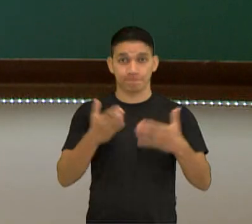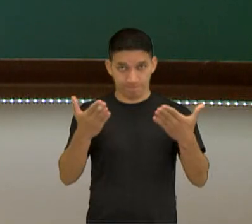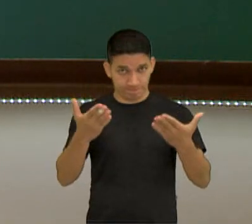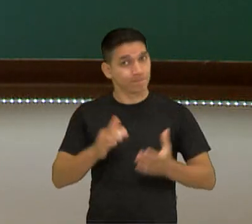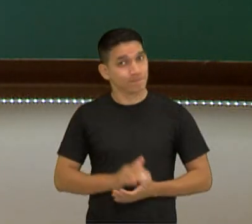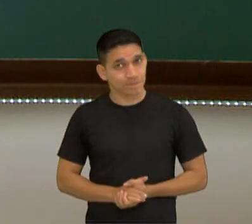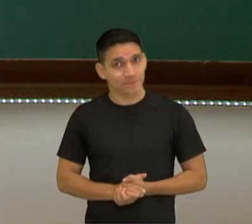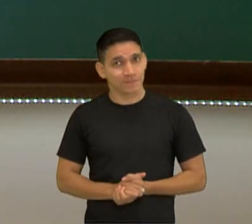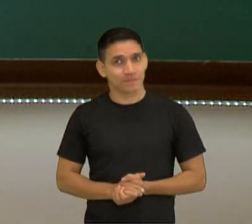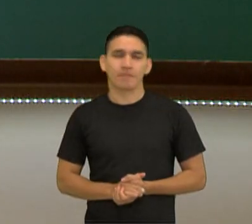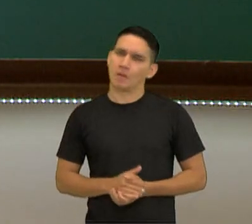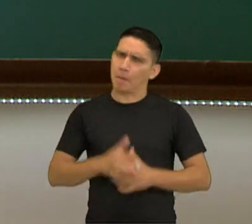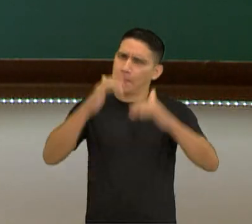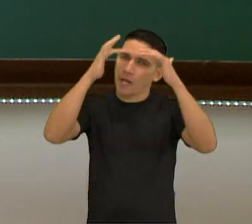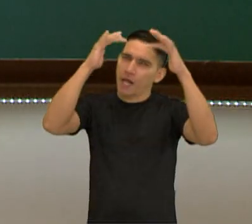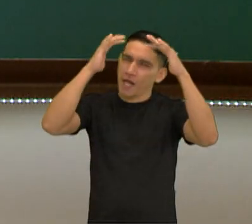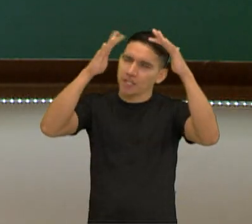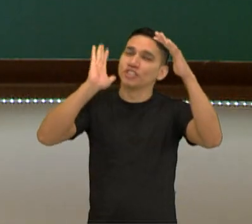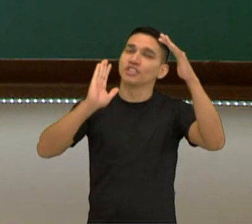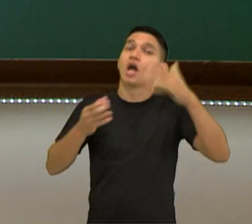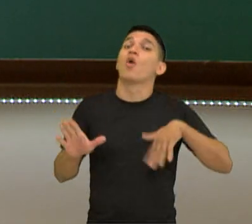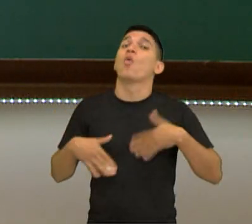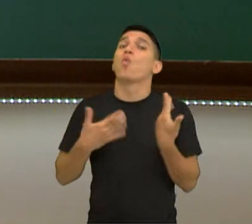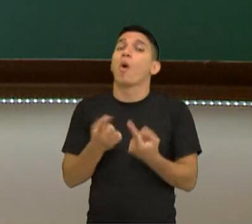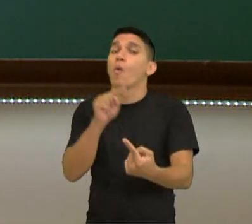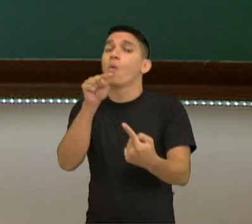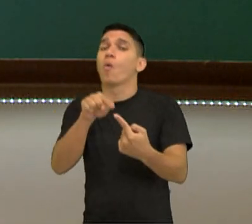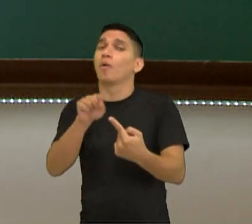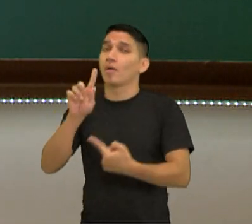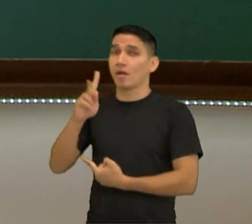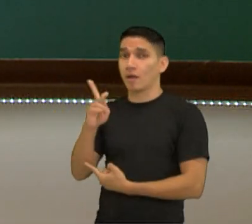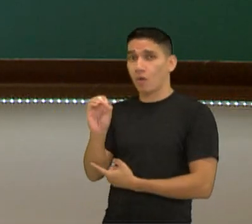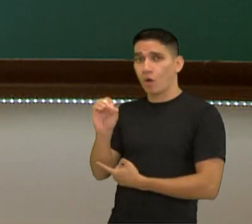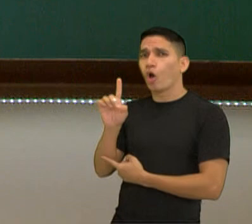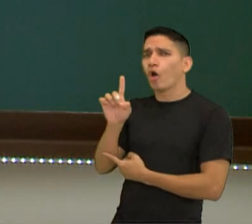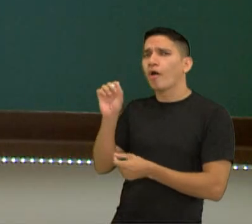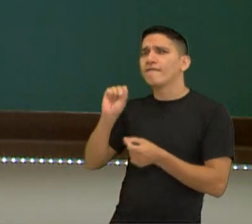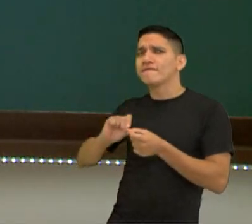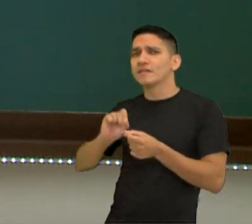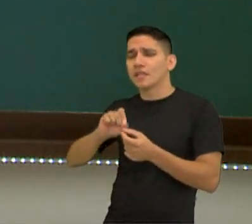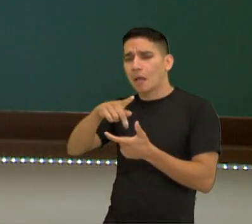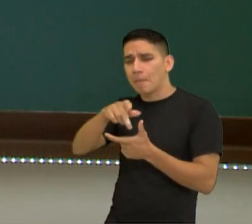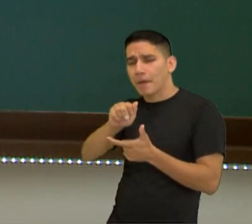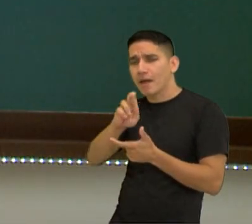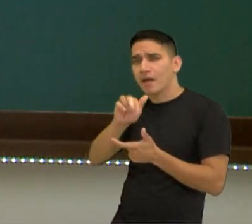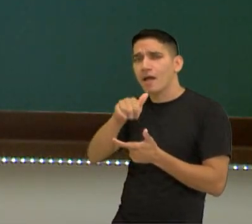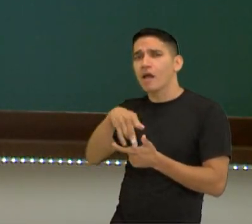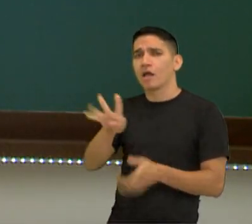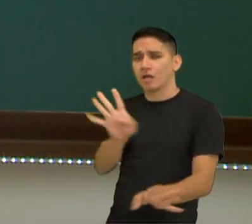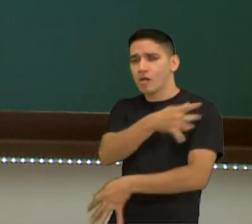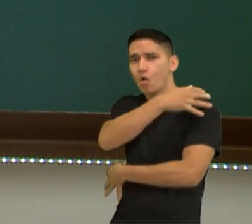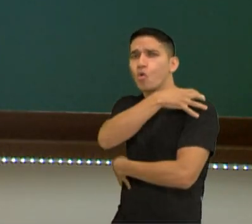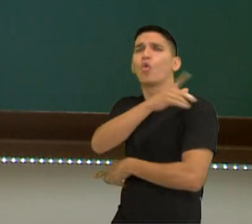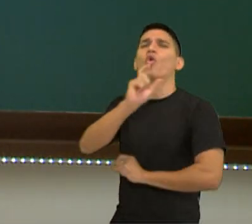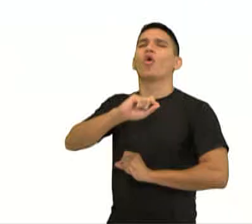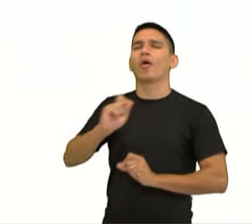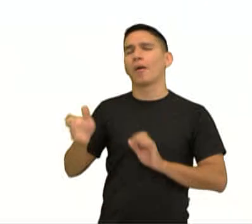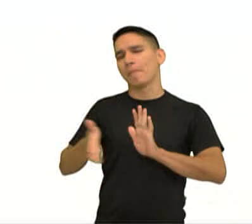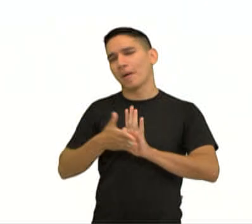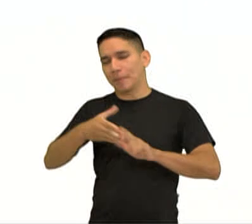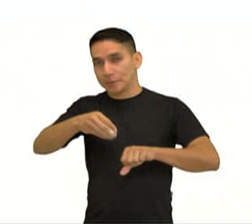E aí, galera, pensaram um pouco qual a intenção de Hélio Oiticica com a obra Parangolé? Como sugestão de